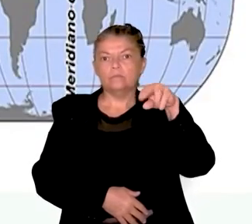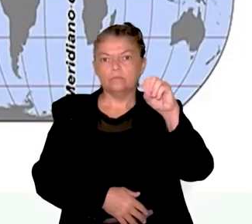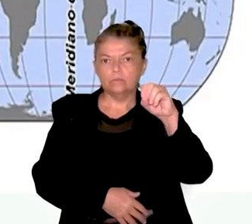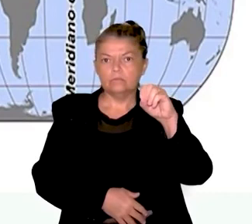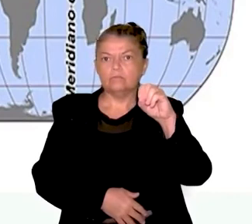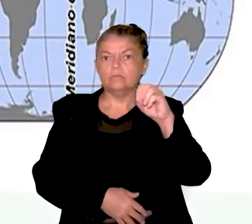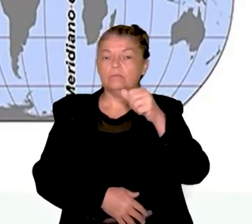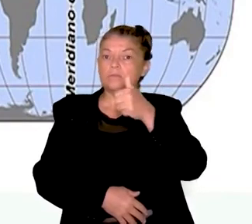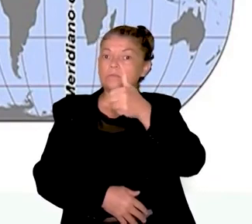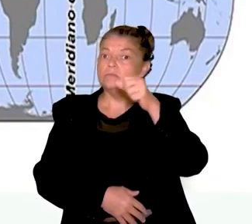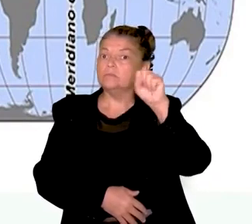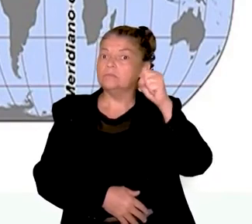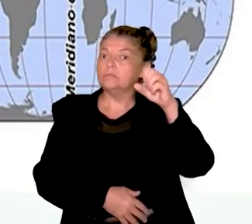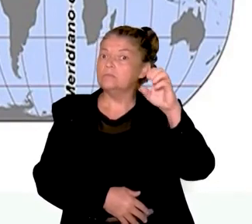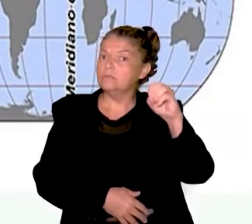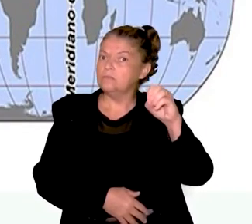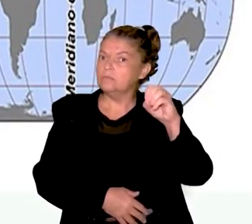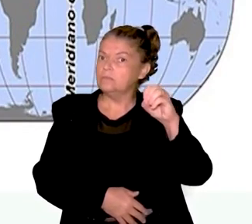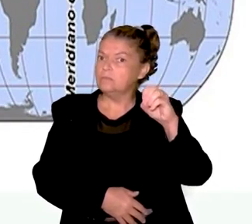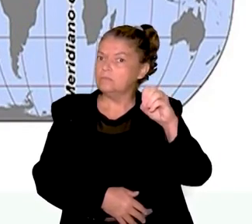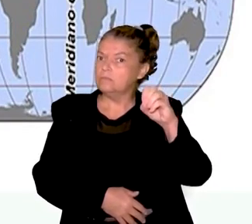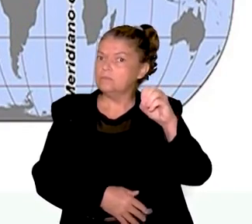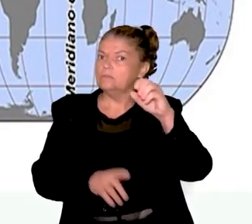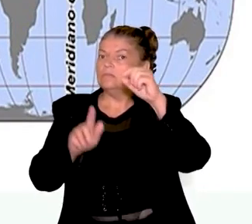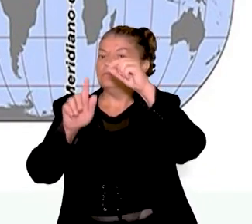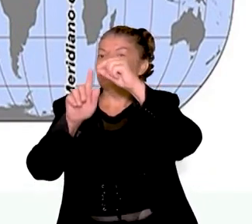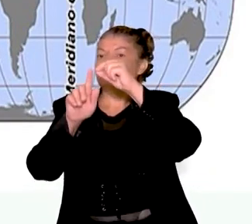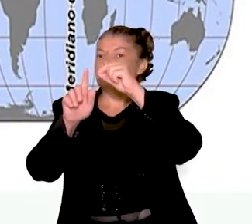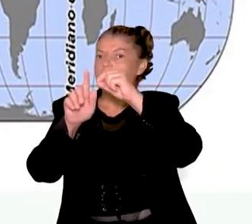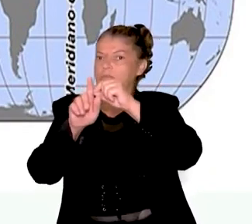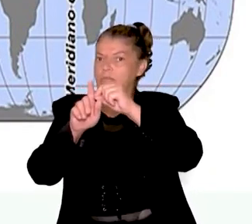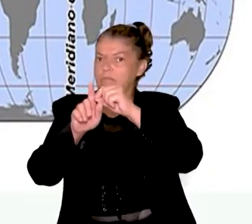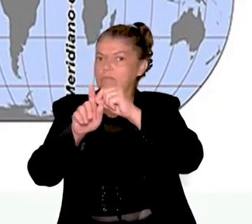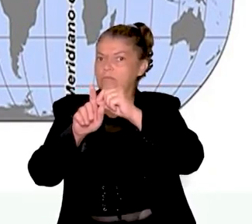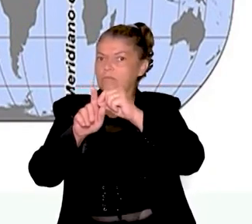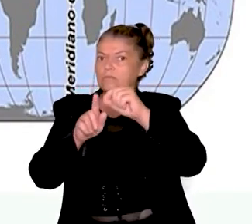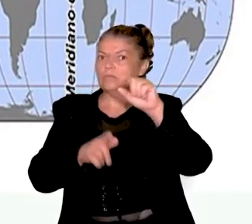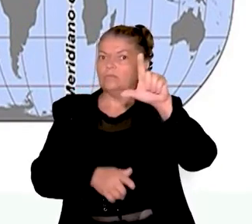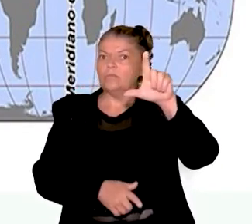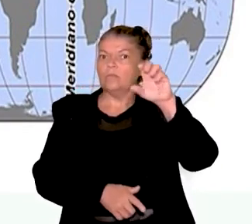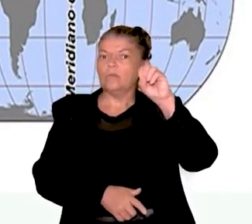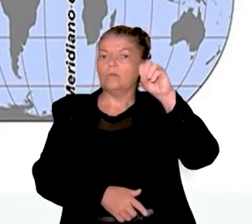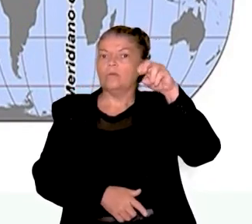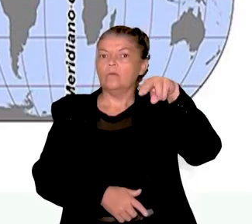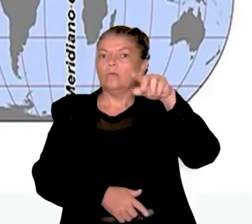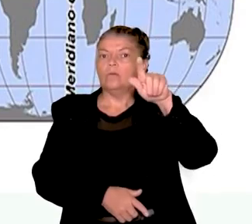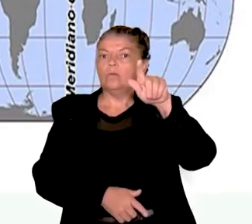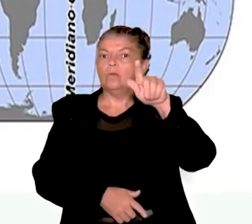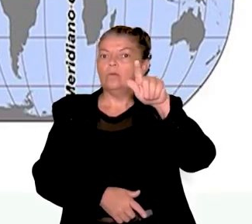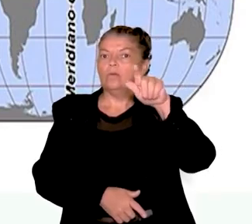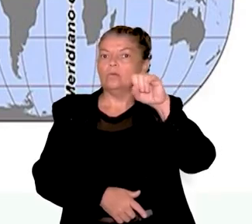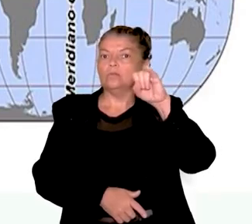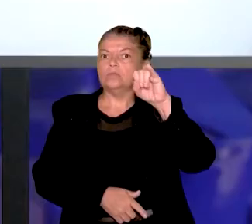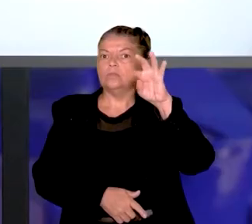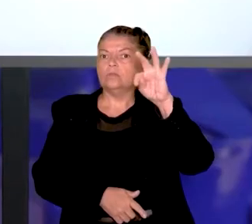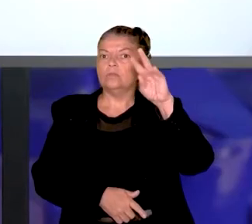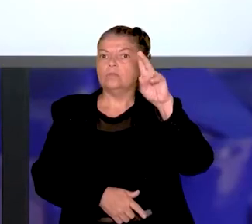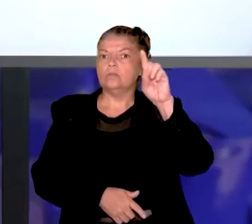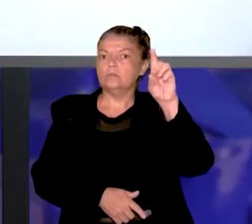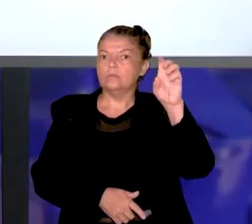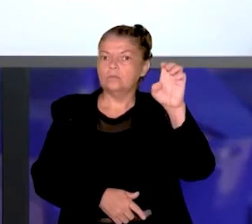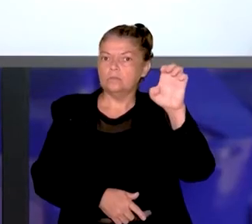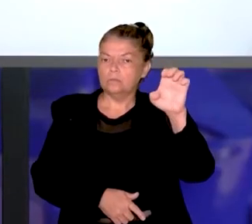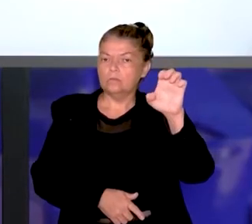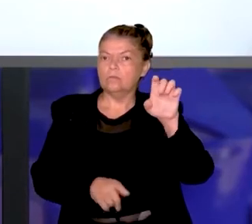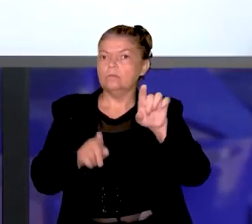180 meridianos que formam 180 graus de longitude leste. De Londres para trás, são